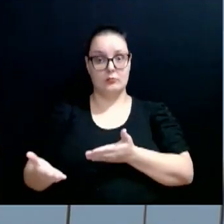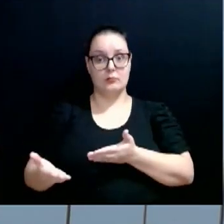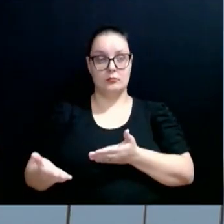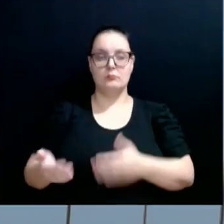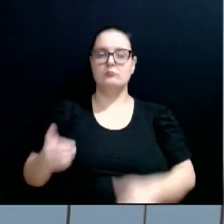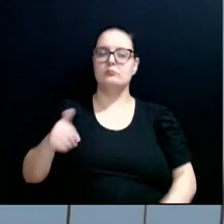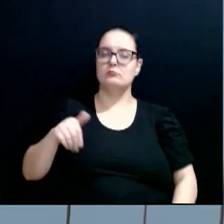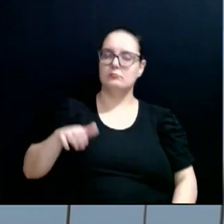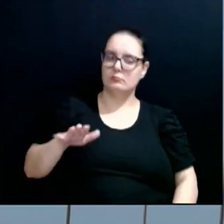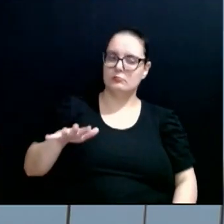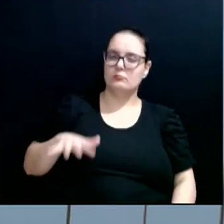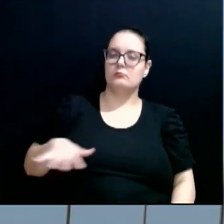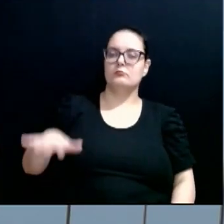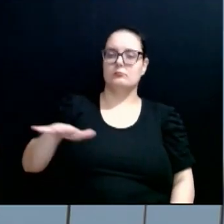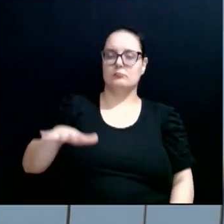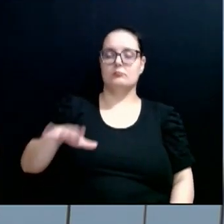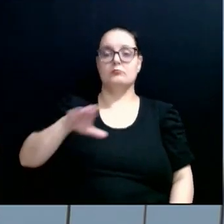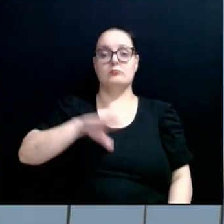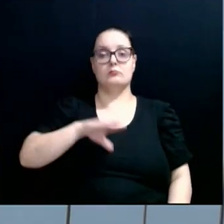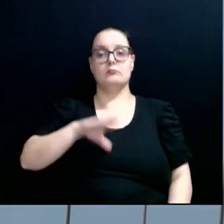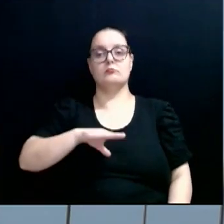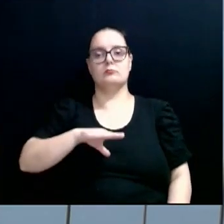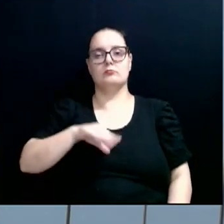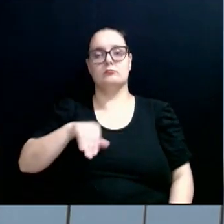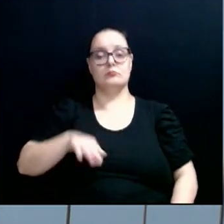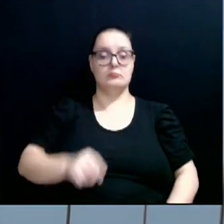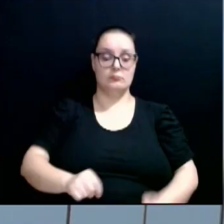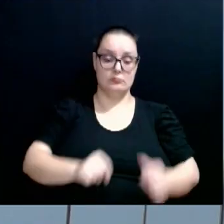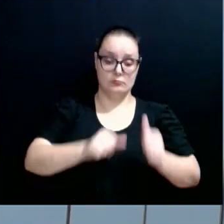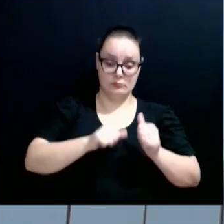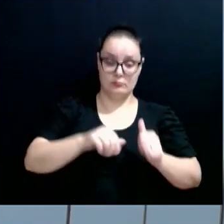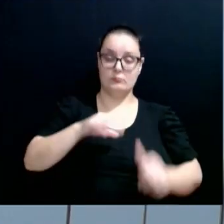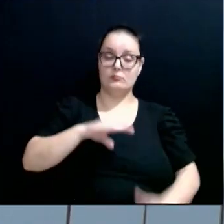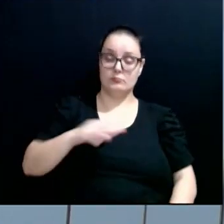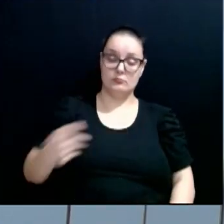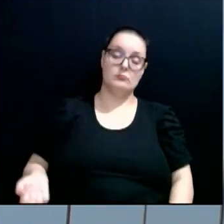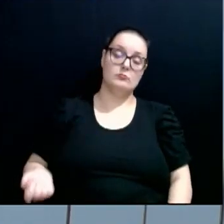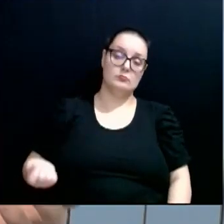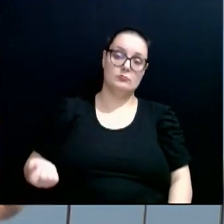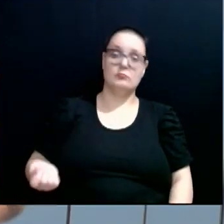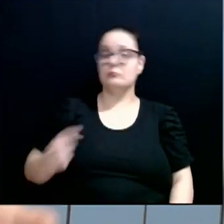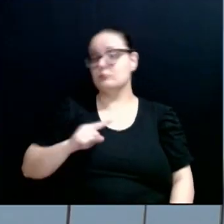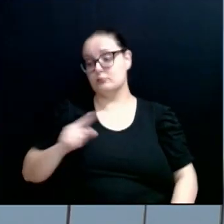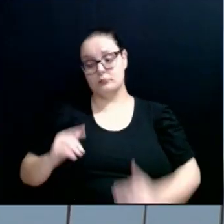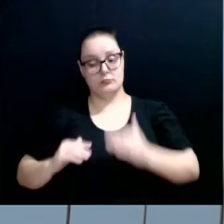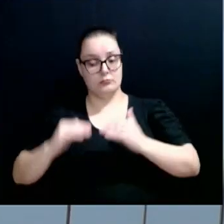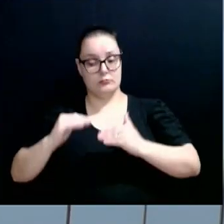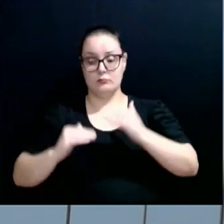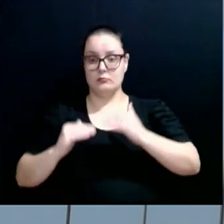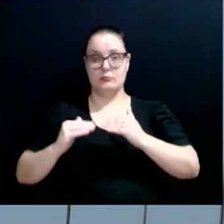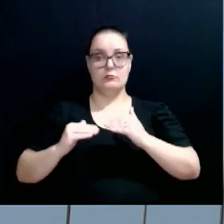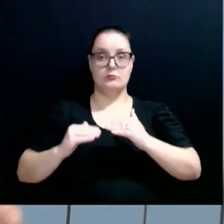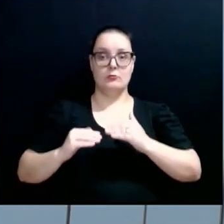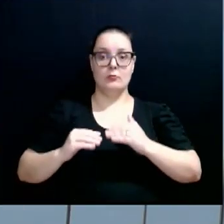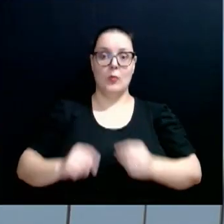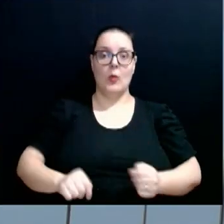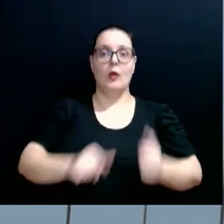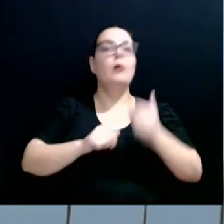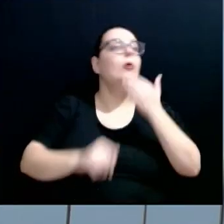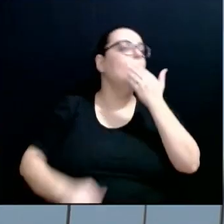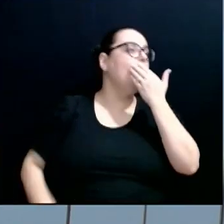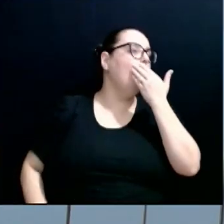do município, de trazer mais benefício do município e não equalizou nem o ganho da própria empresa que fosse